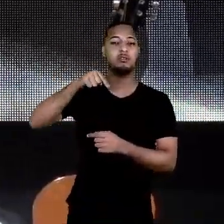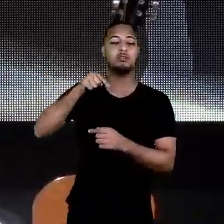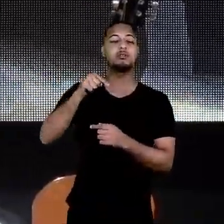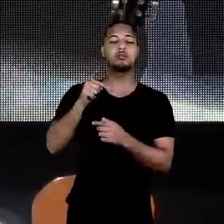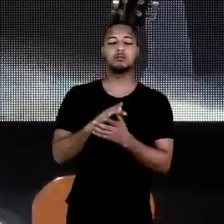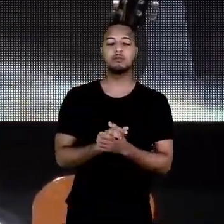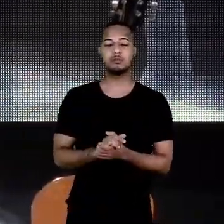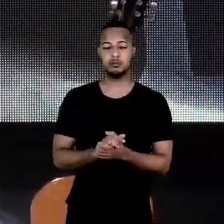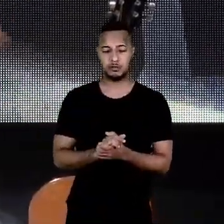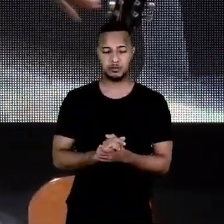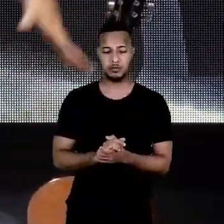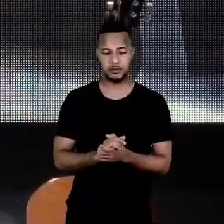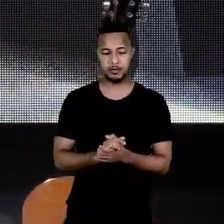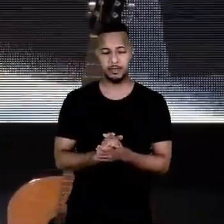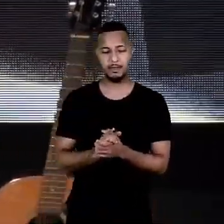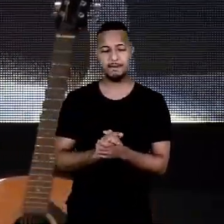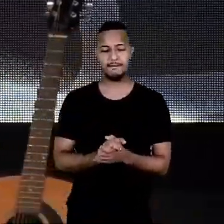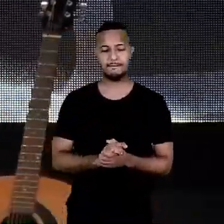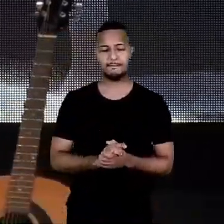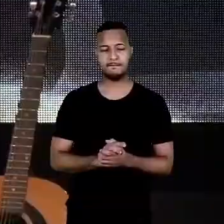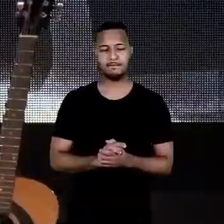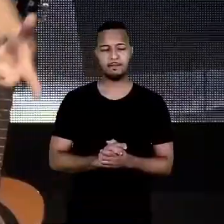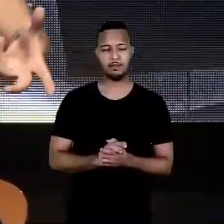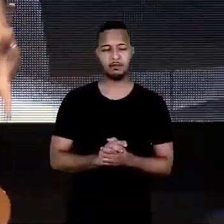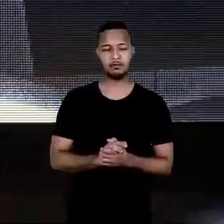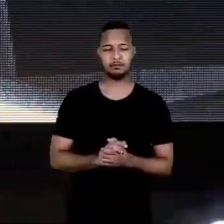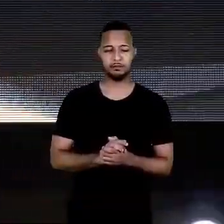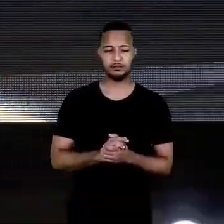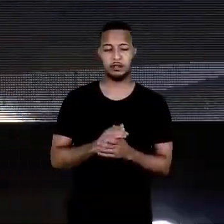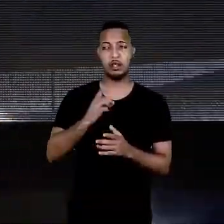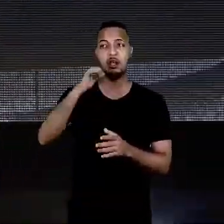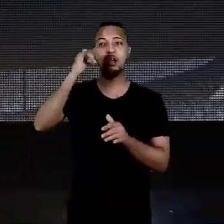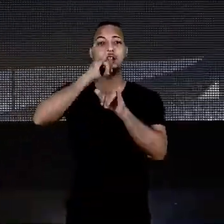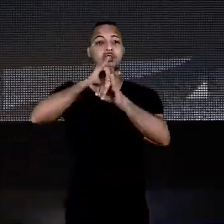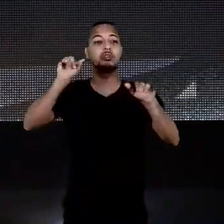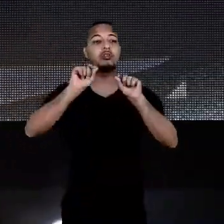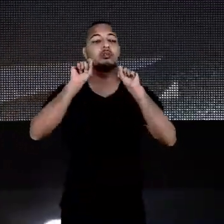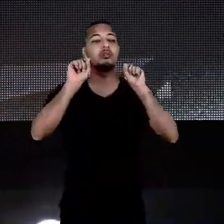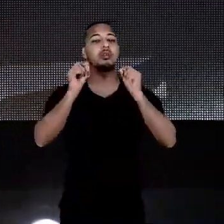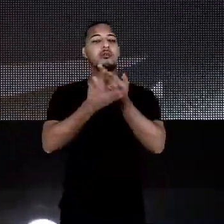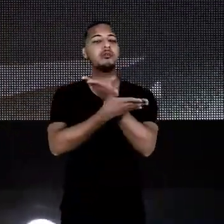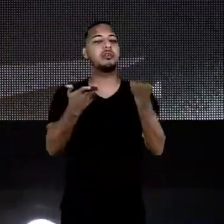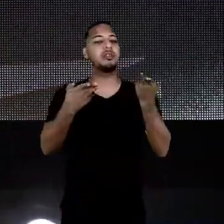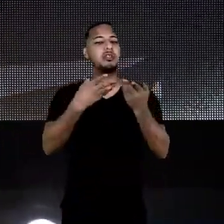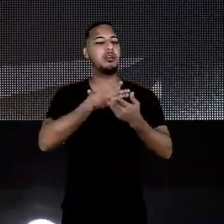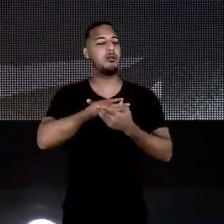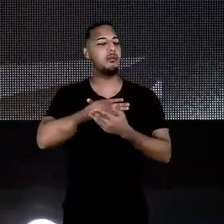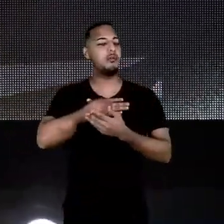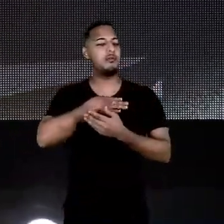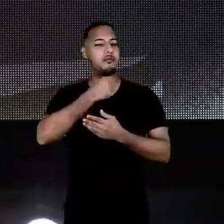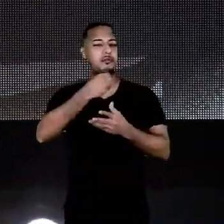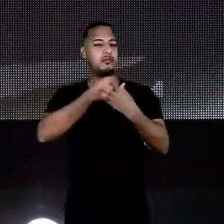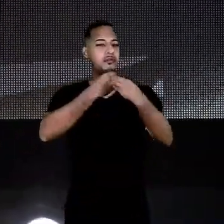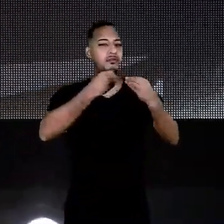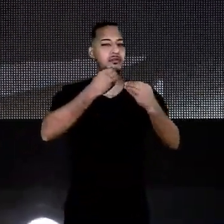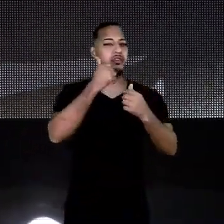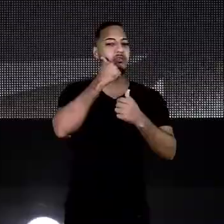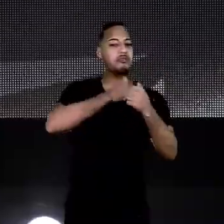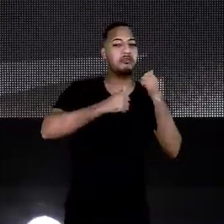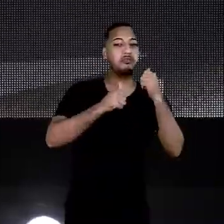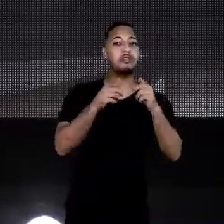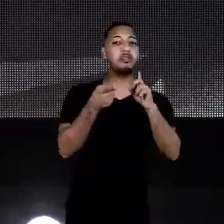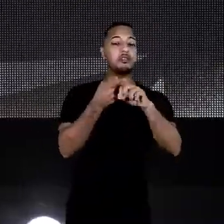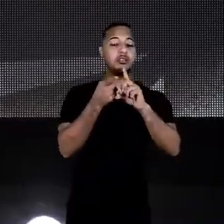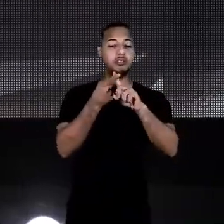vós sereis os meus filhos e filhas. Ei, a gente tem um Pai Celestial. Você sabe por que muitas